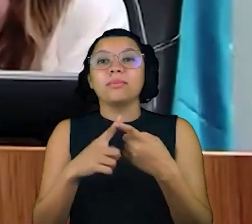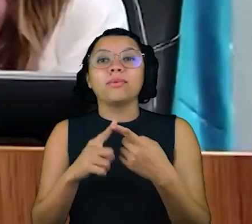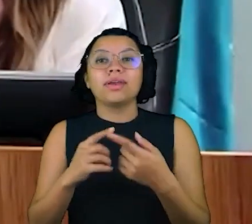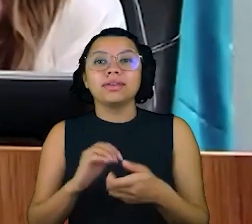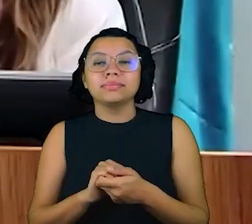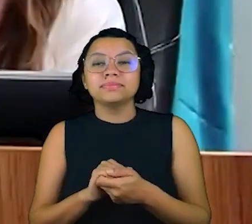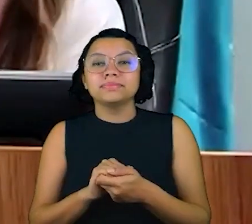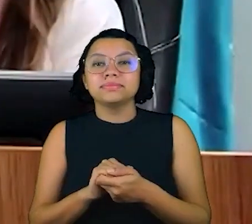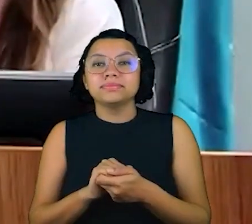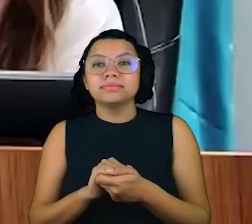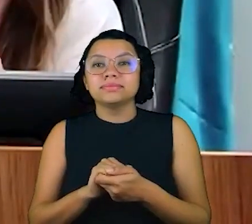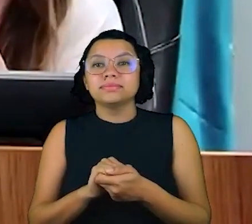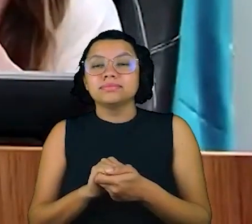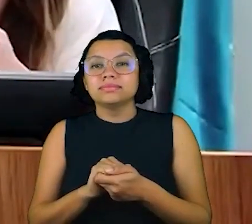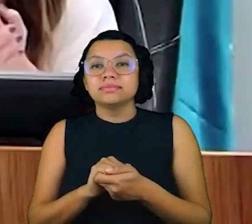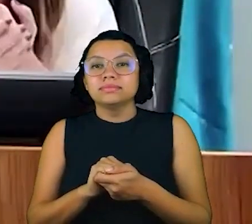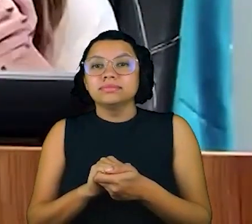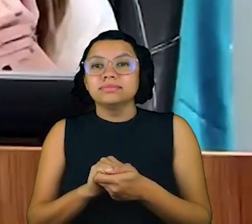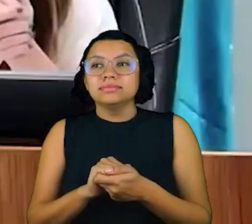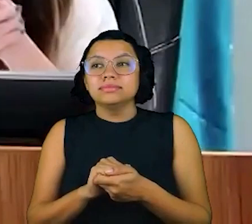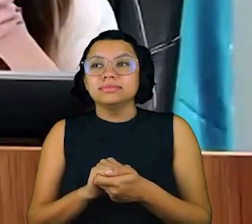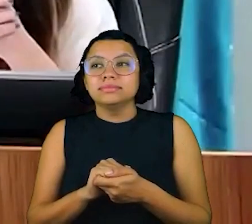isso, porque